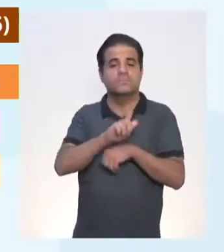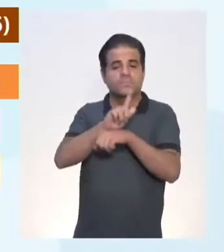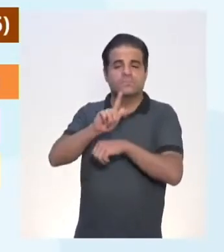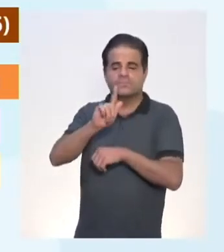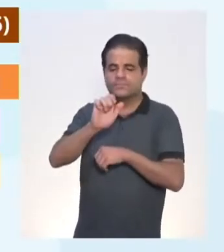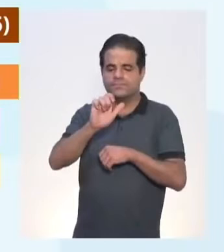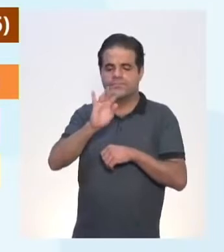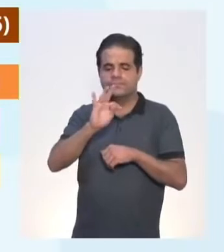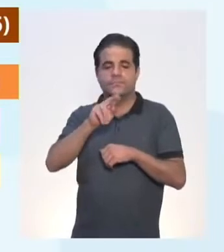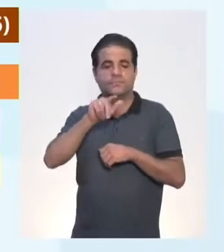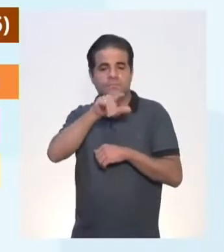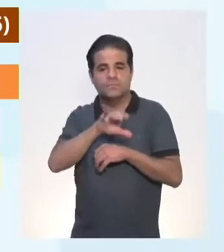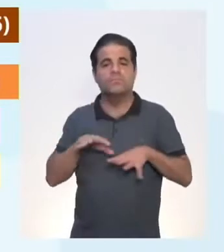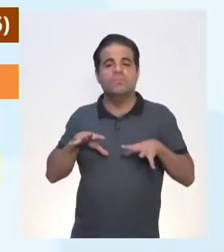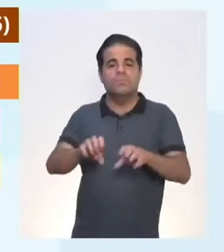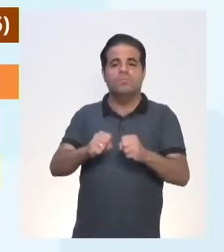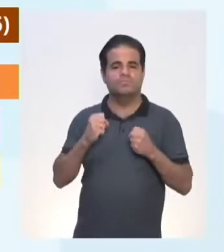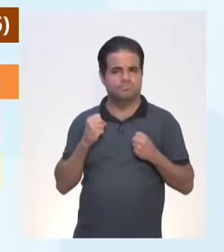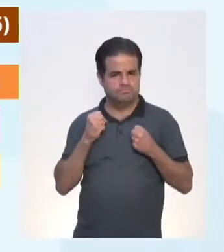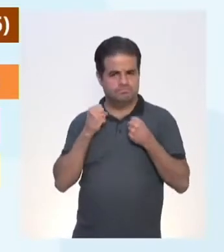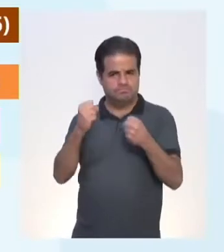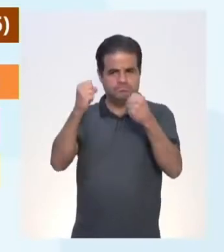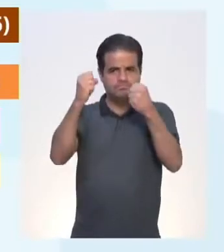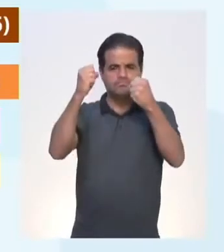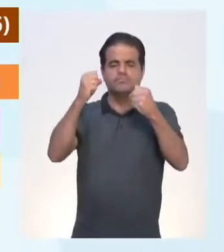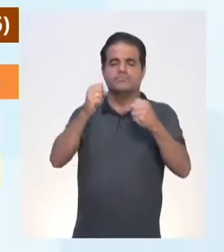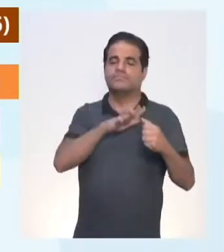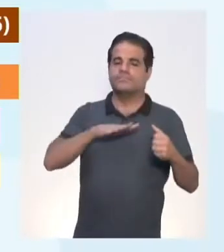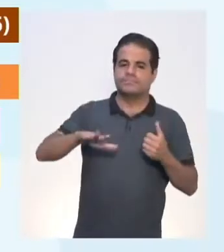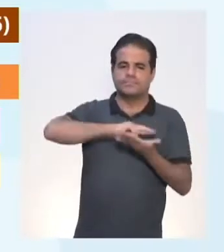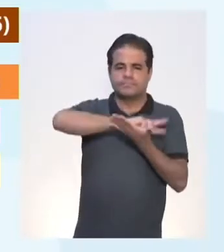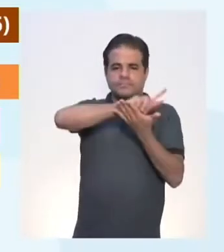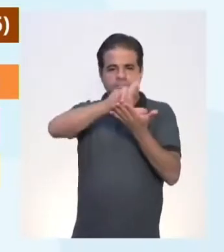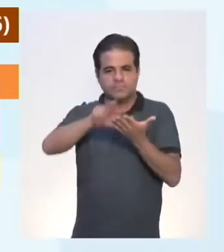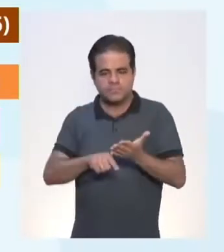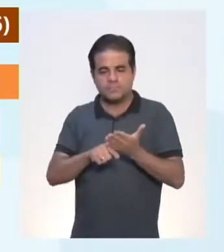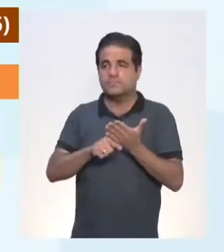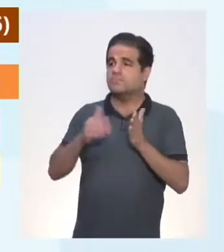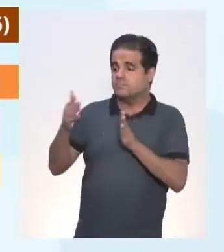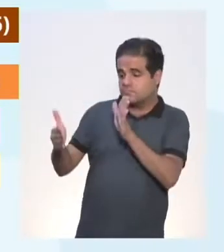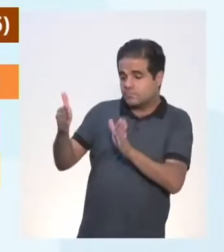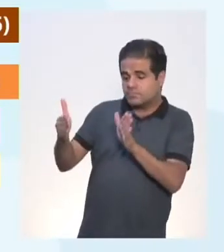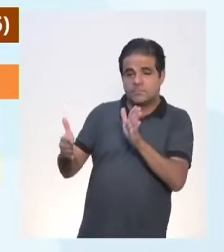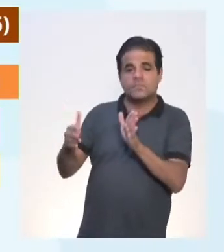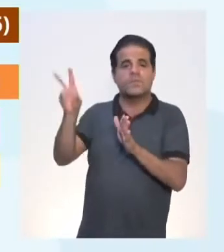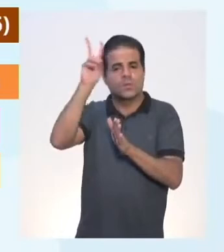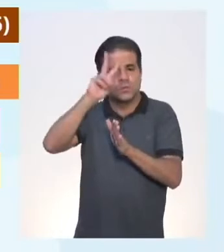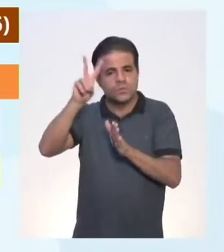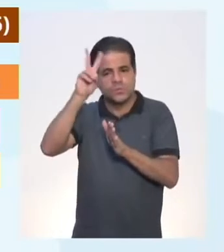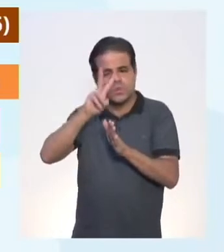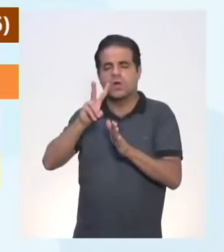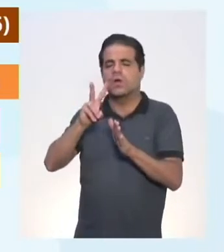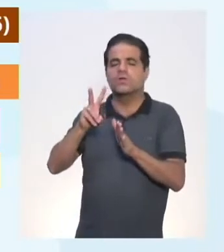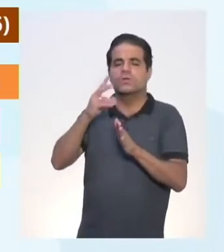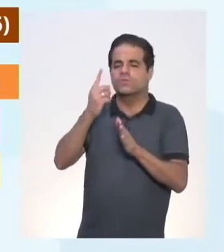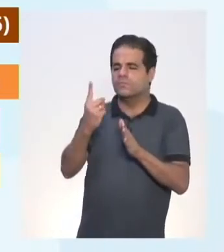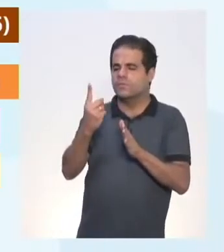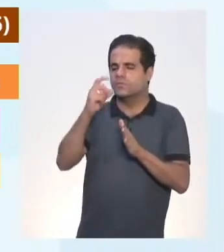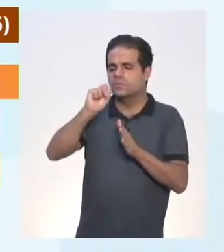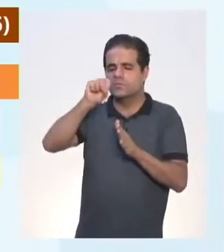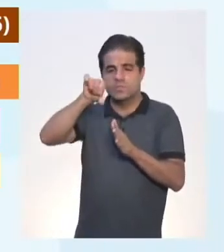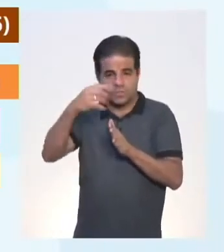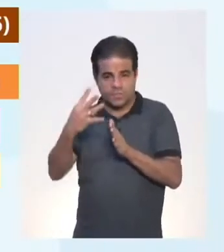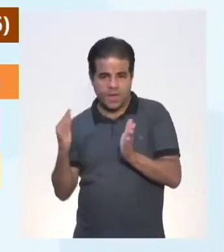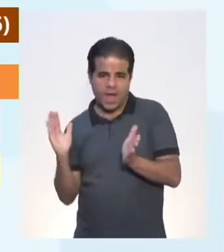Getúlio Vargas irá assumir o poder. Então, a característica desse período histórico, que vai de